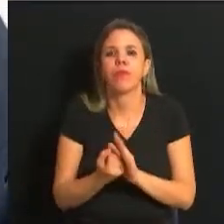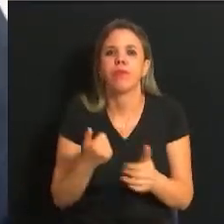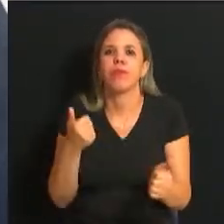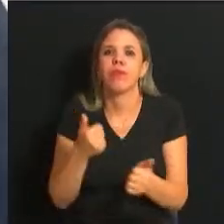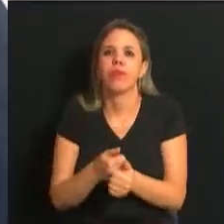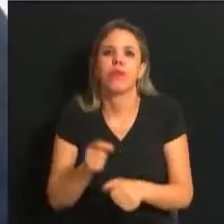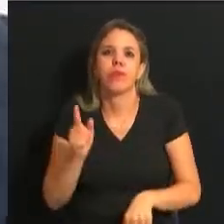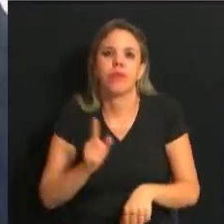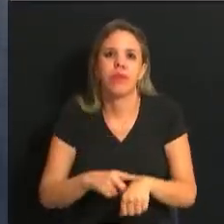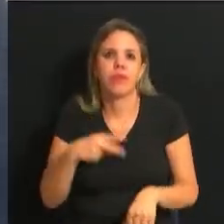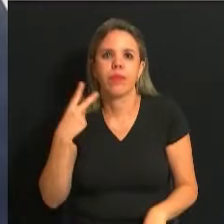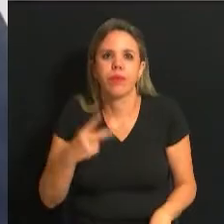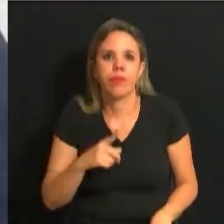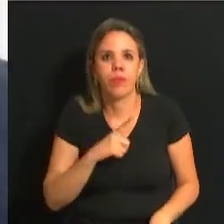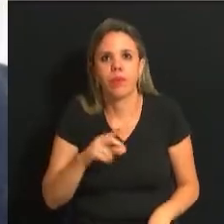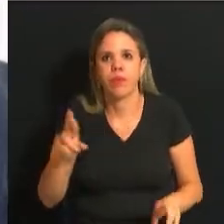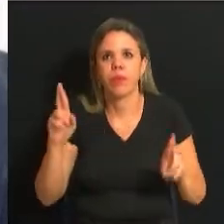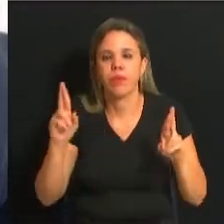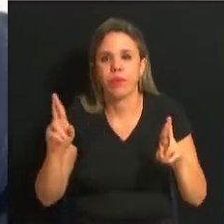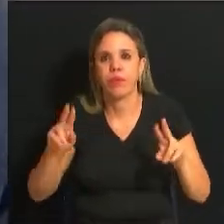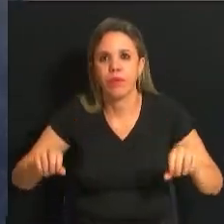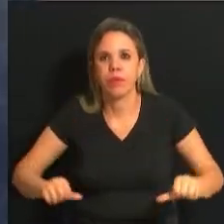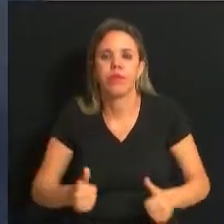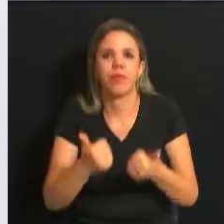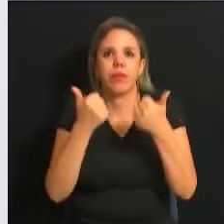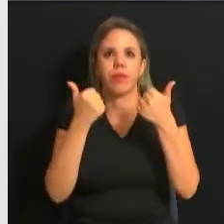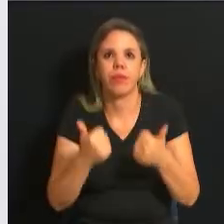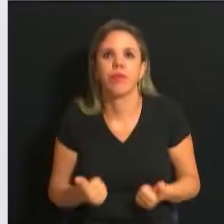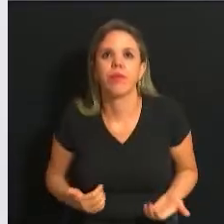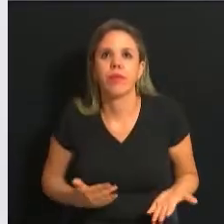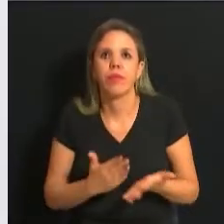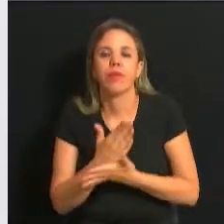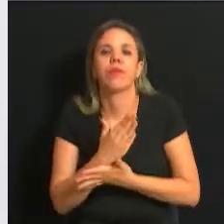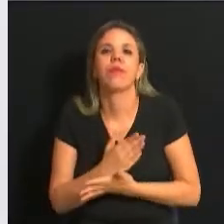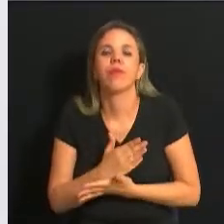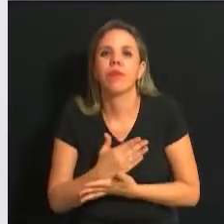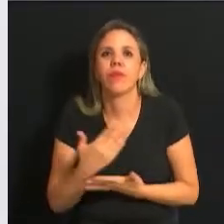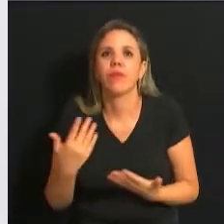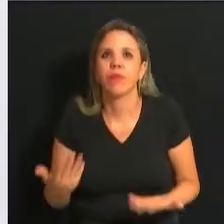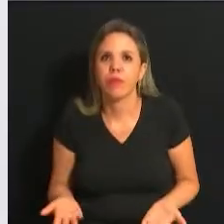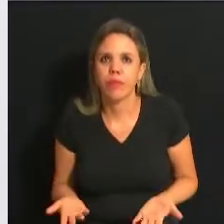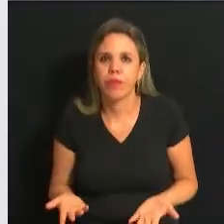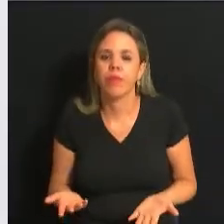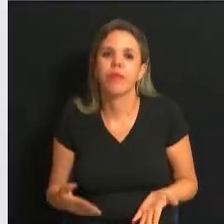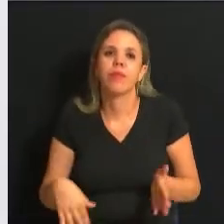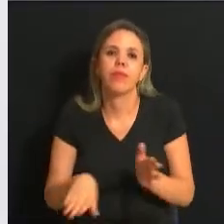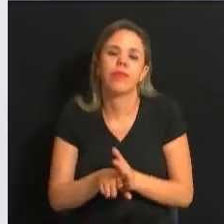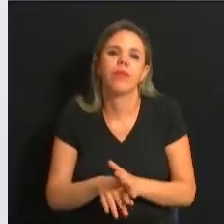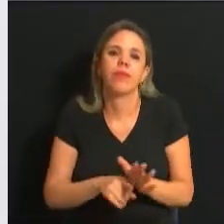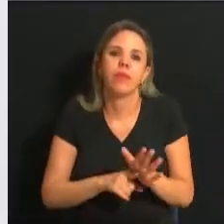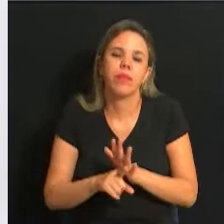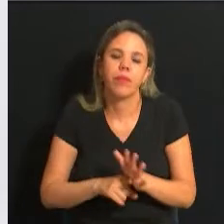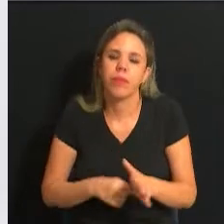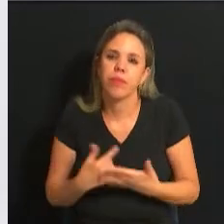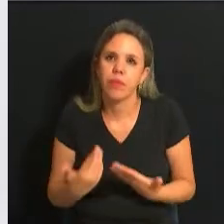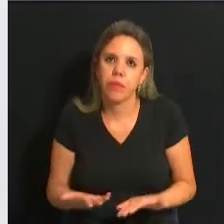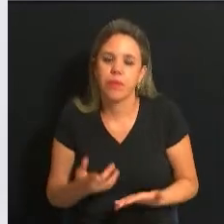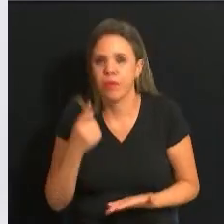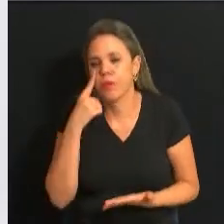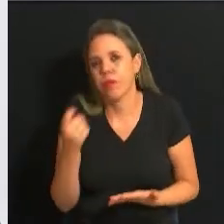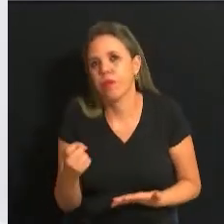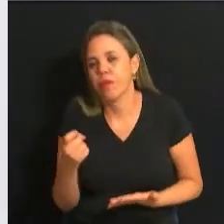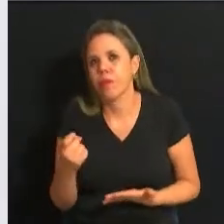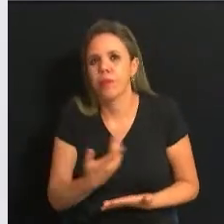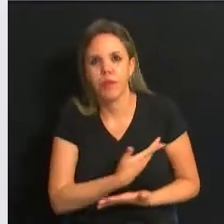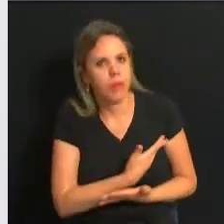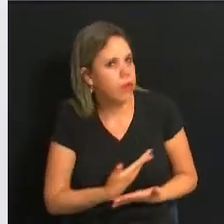o vereador tem a expectativa positiva sobre a aprovação. Mas ele vem de acordo com o interesse não só do governo,